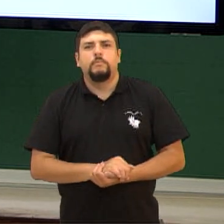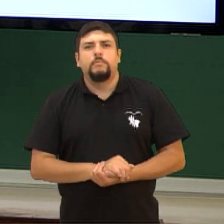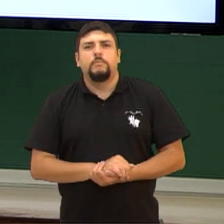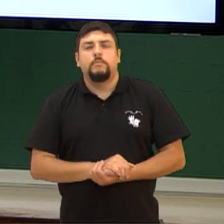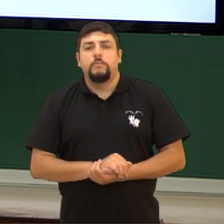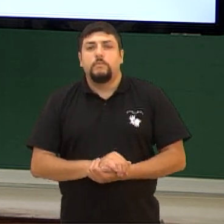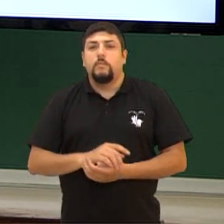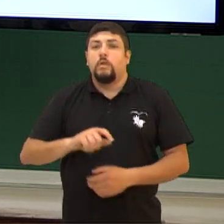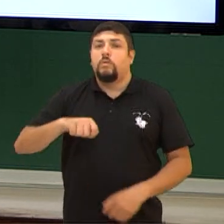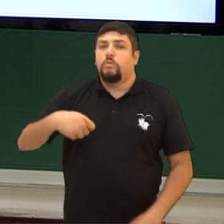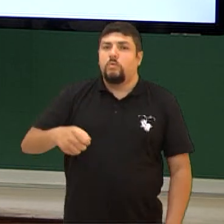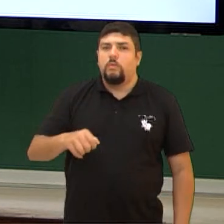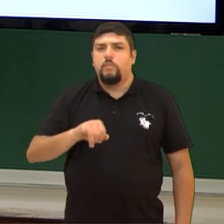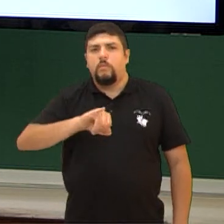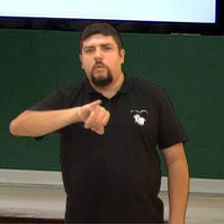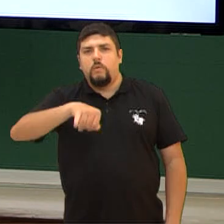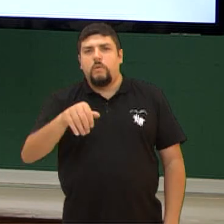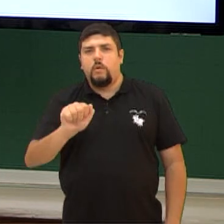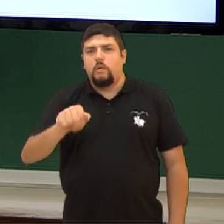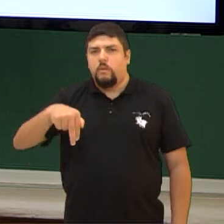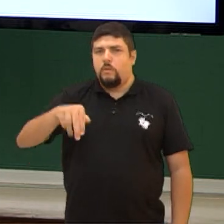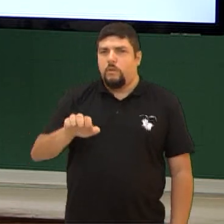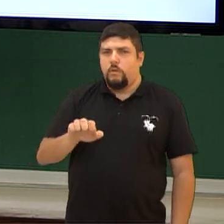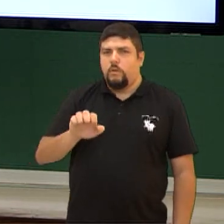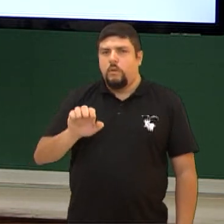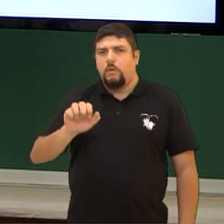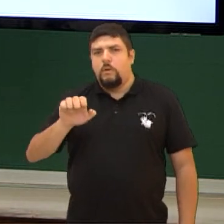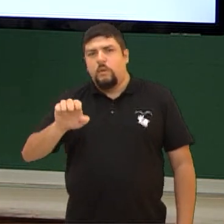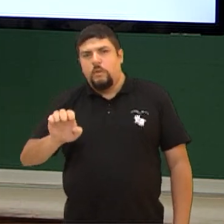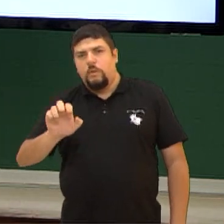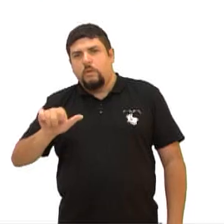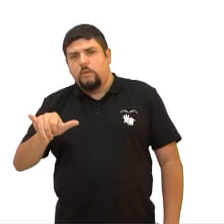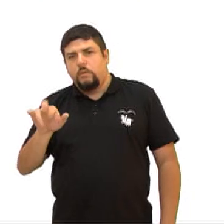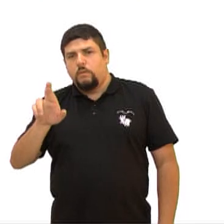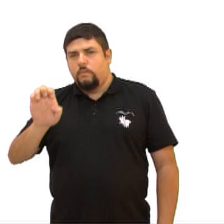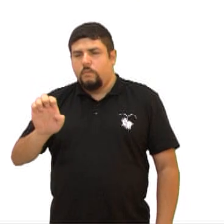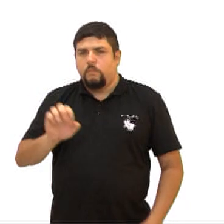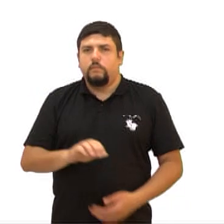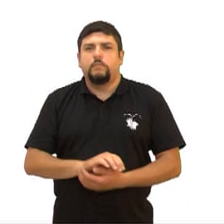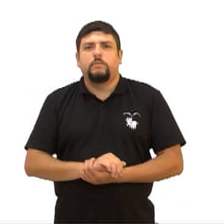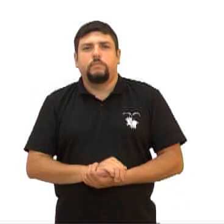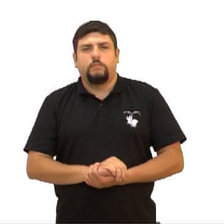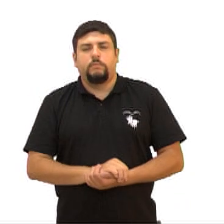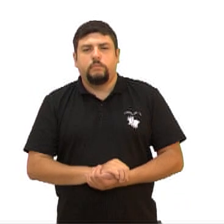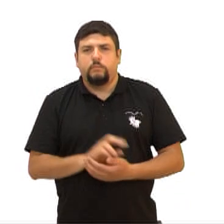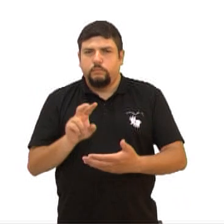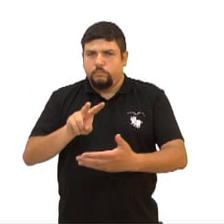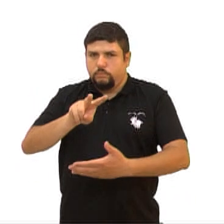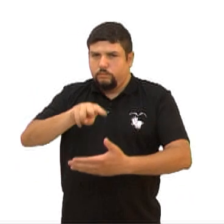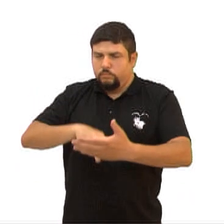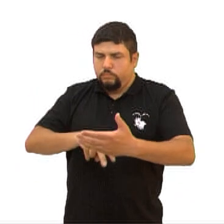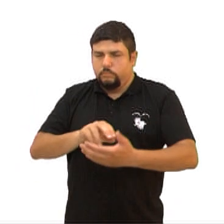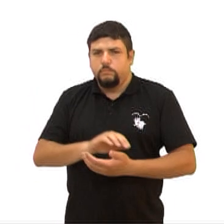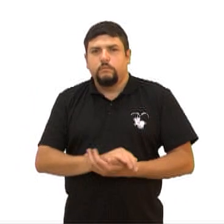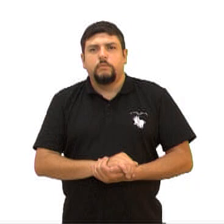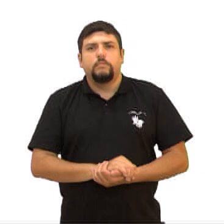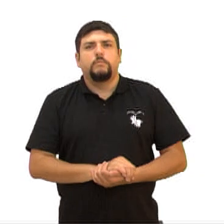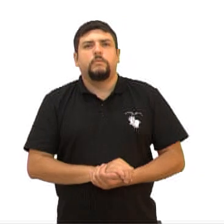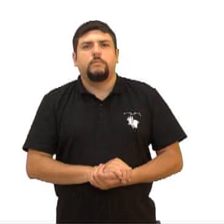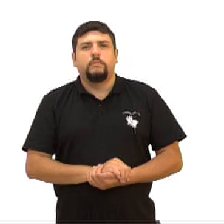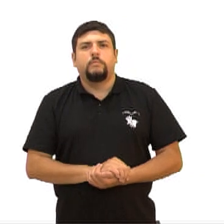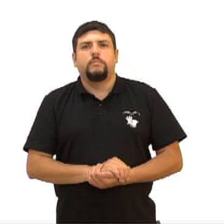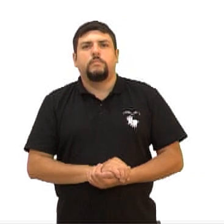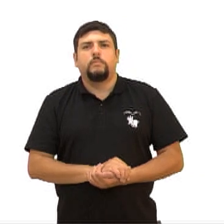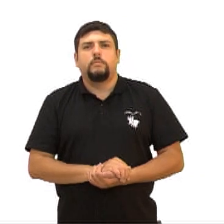Sobre a Jane Eyre. Acompanhe a leitura aqui comigo, olha só. After teaching for 2 years, Jane accepts a